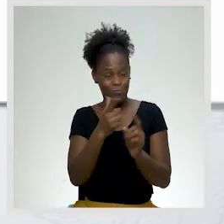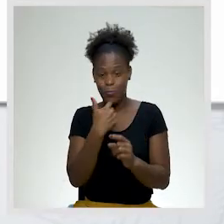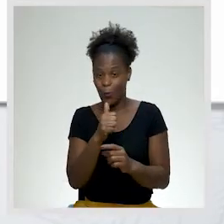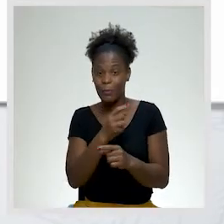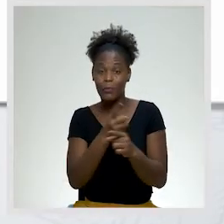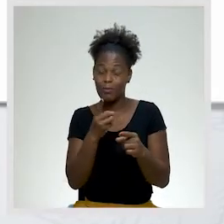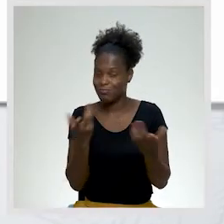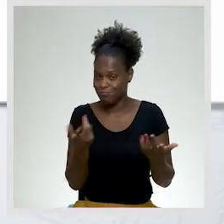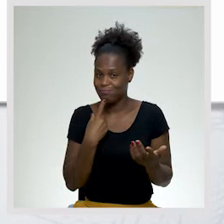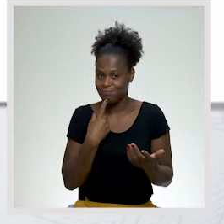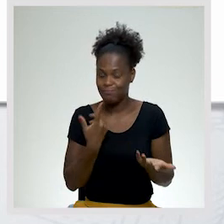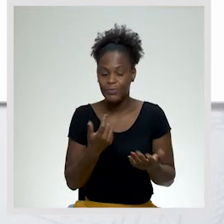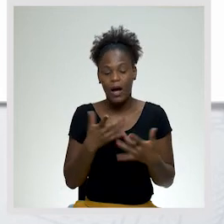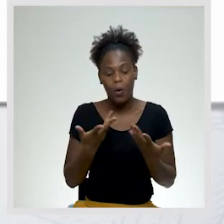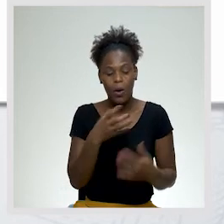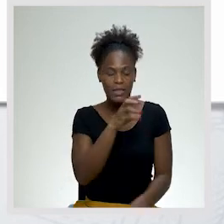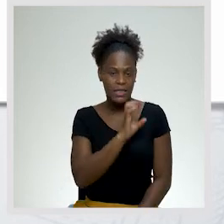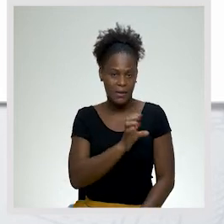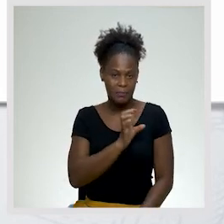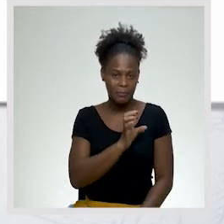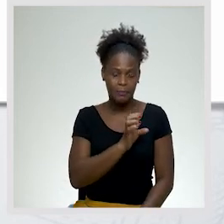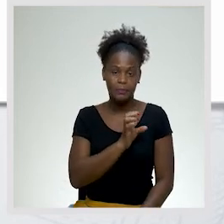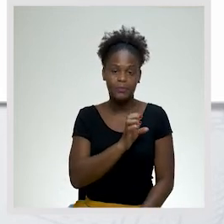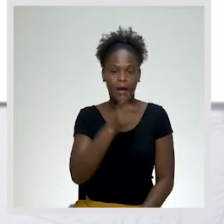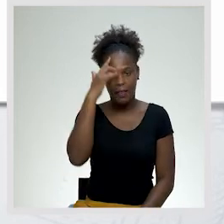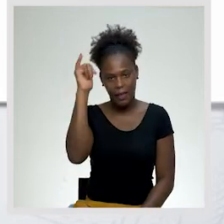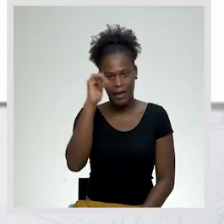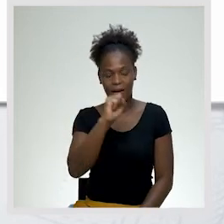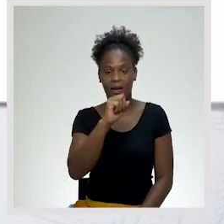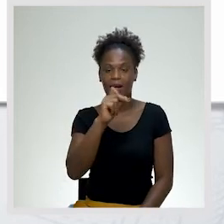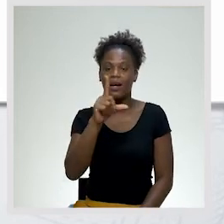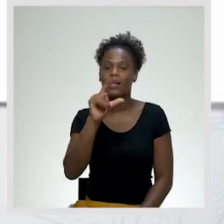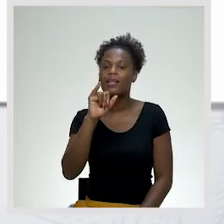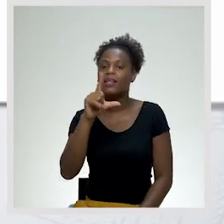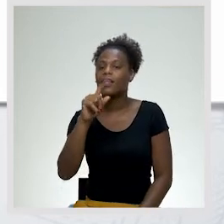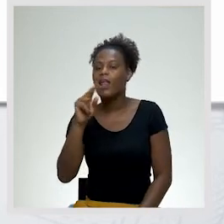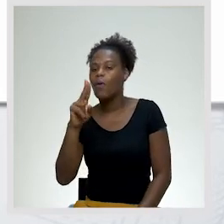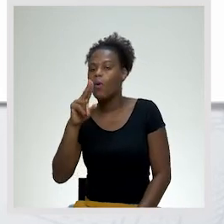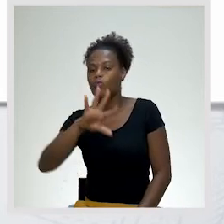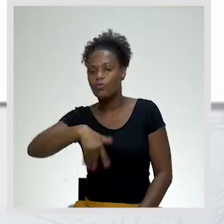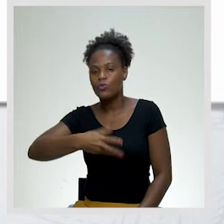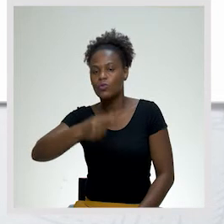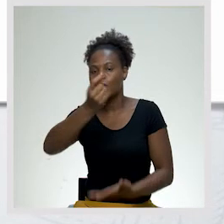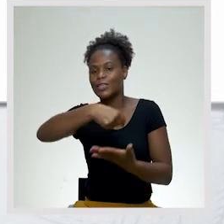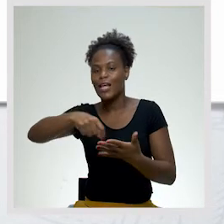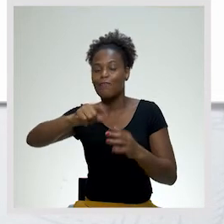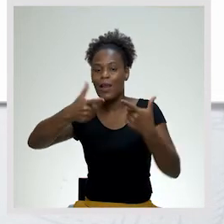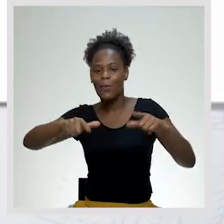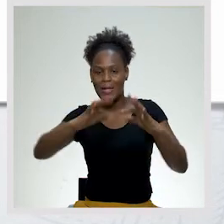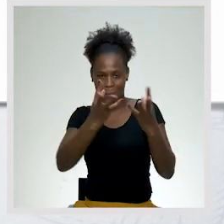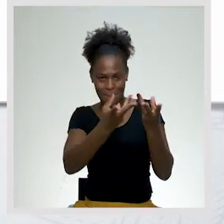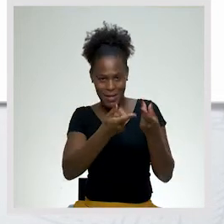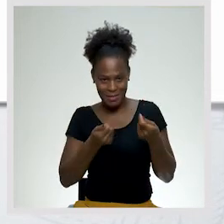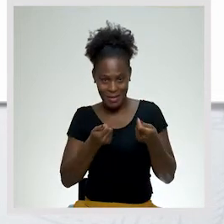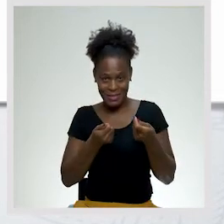sendo verdadeira. A linha C. Na visão de Galileu, o mundo está escrito em linguagem